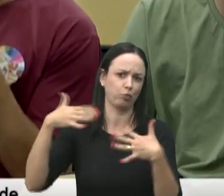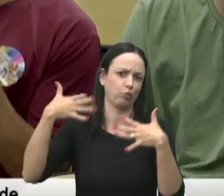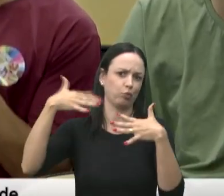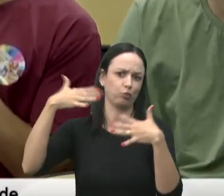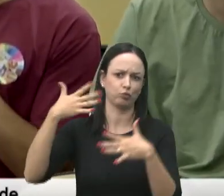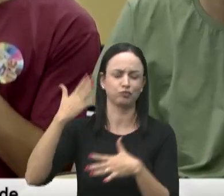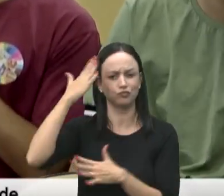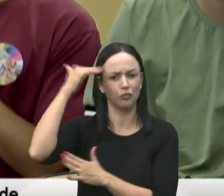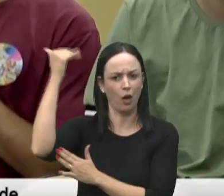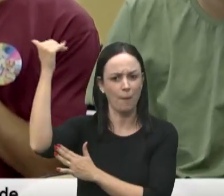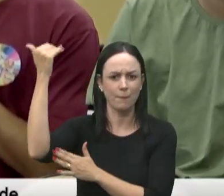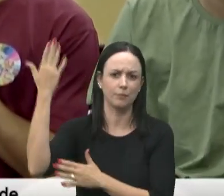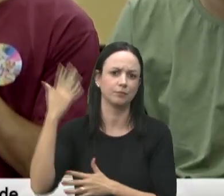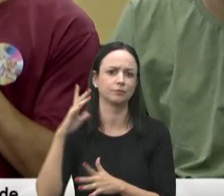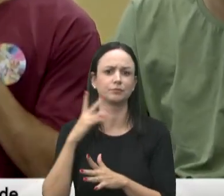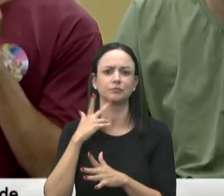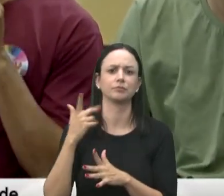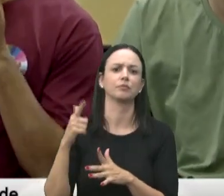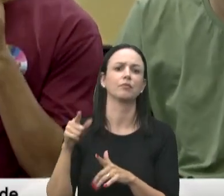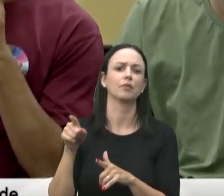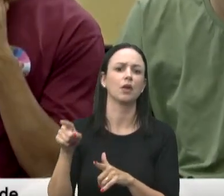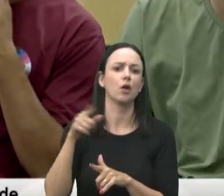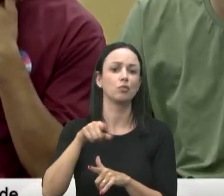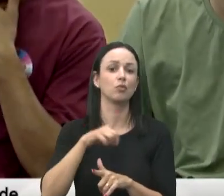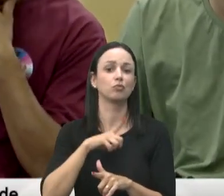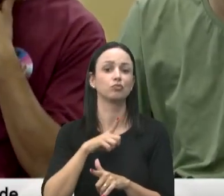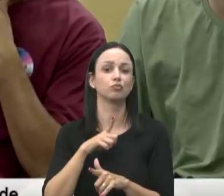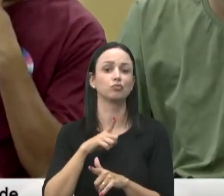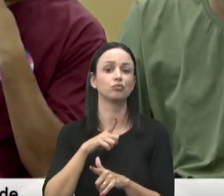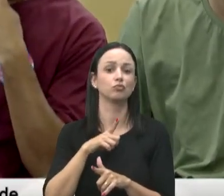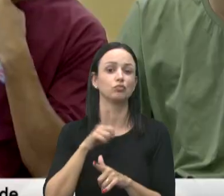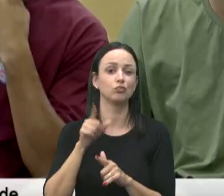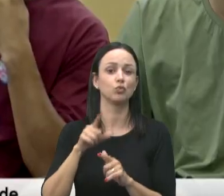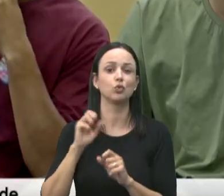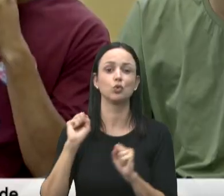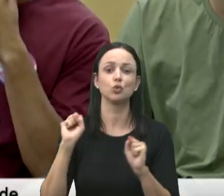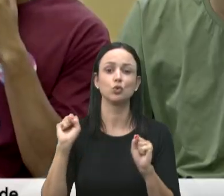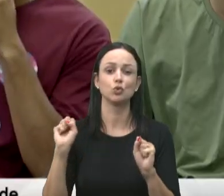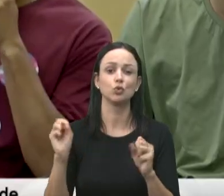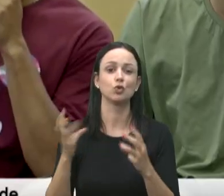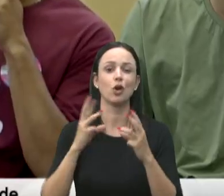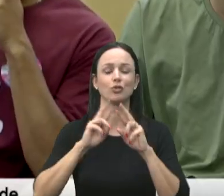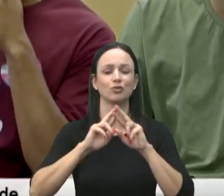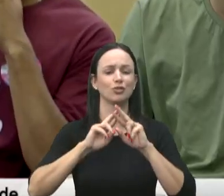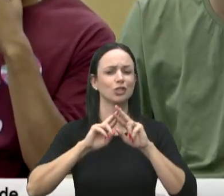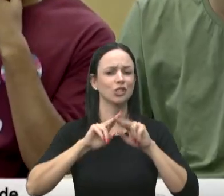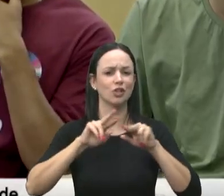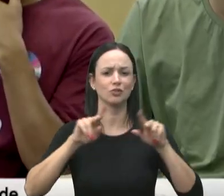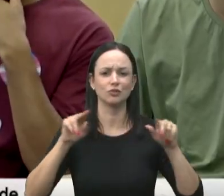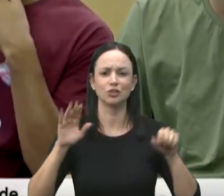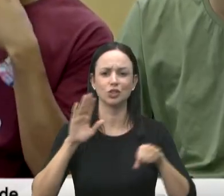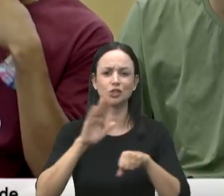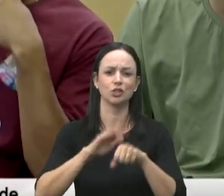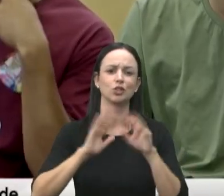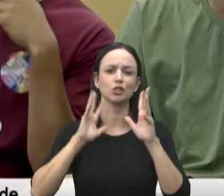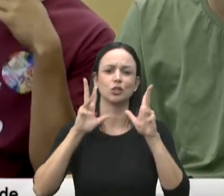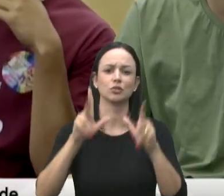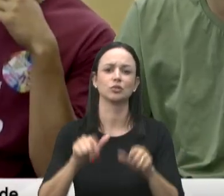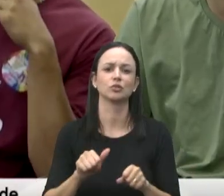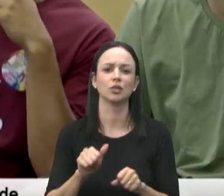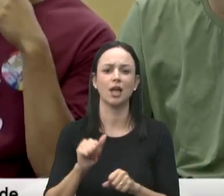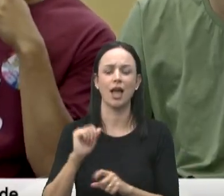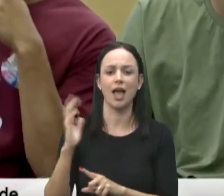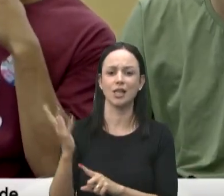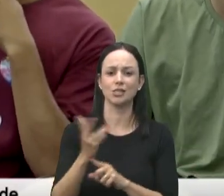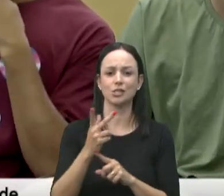um show pirotécnico, vamos dizer assim, foi realmente o show da diversidade, porque chamaram todas as